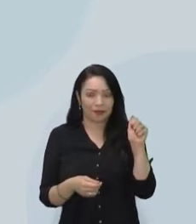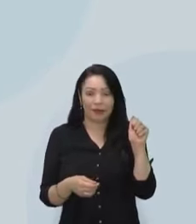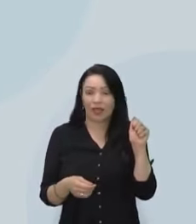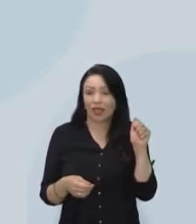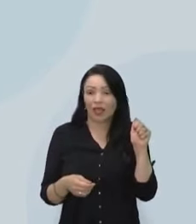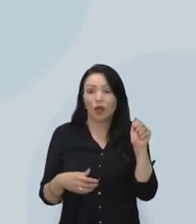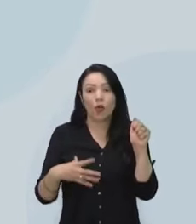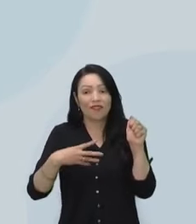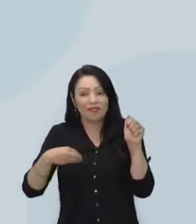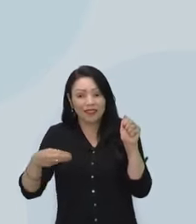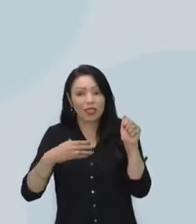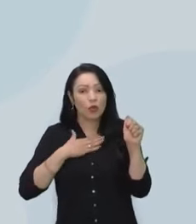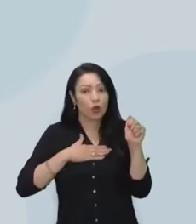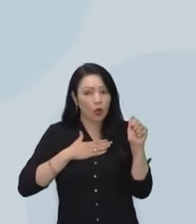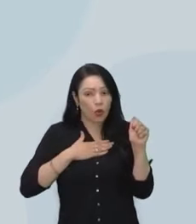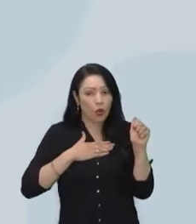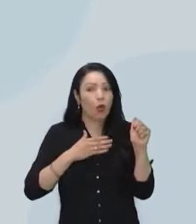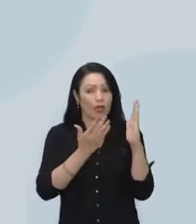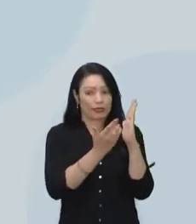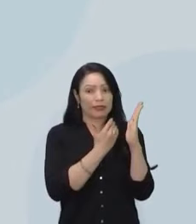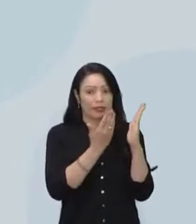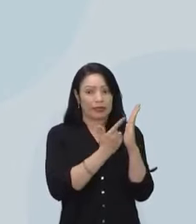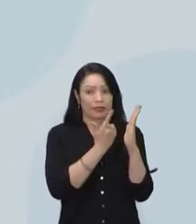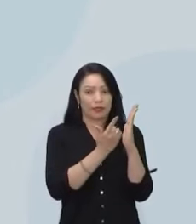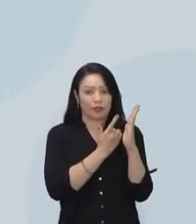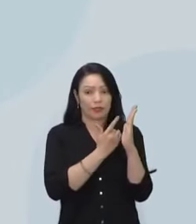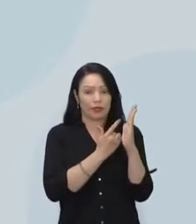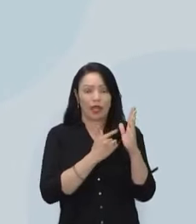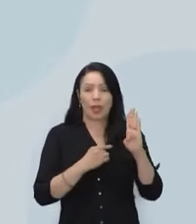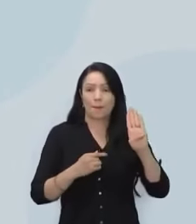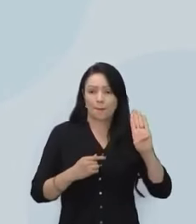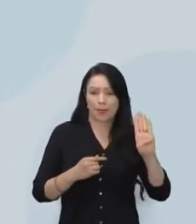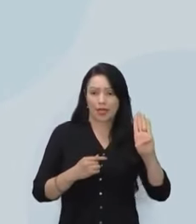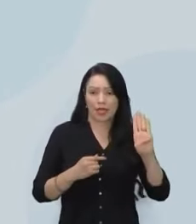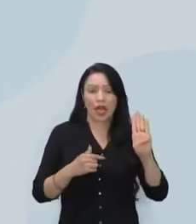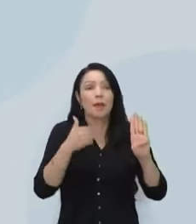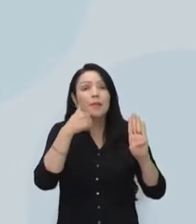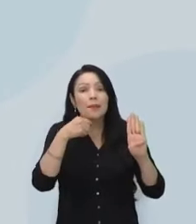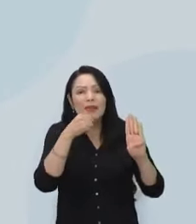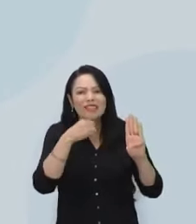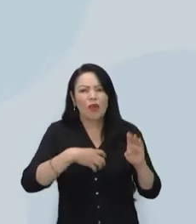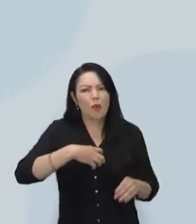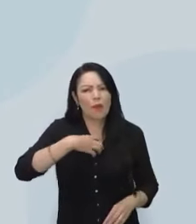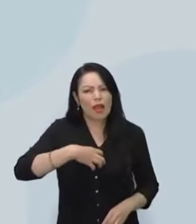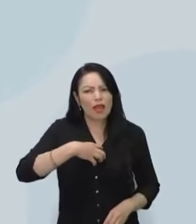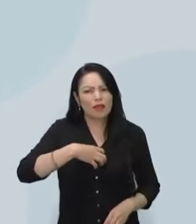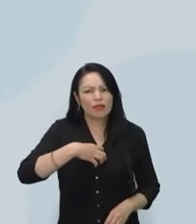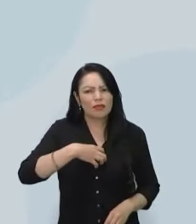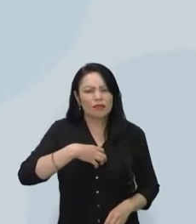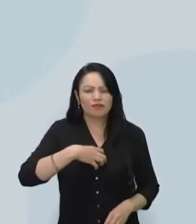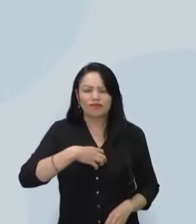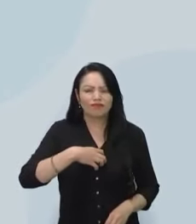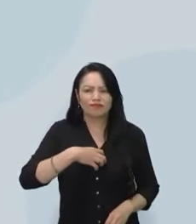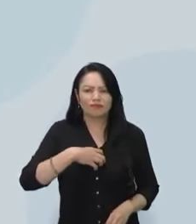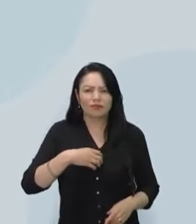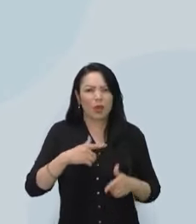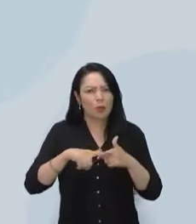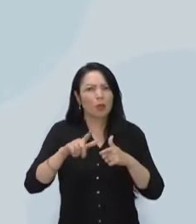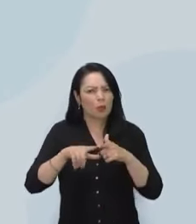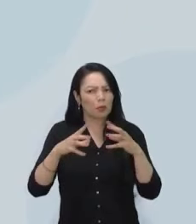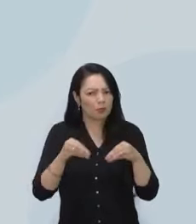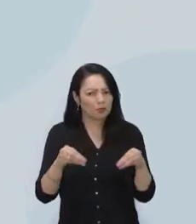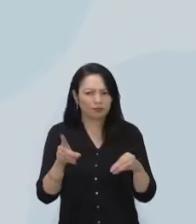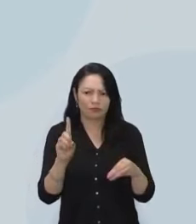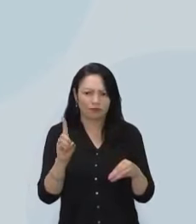de livros. Ele já gostava, né? B, a mãe de Hakumin ficou muito brava. Não, isso não resolveria o conflito. Na verdade, isso criou